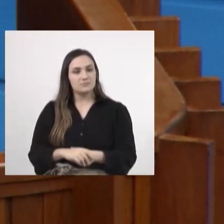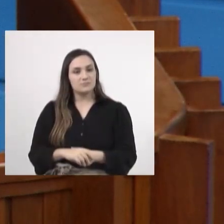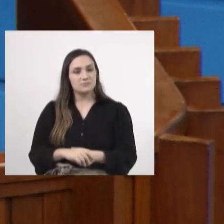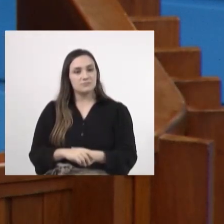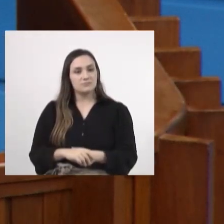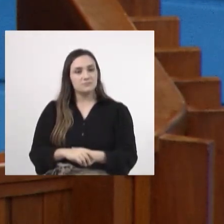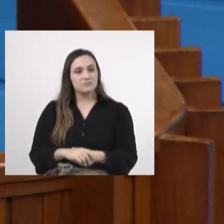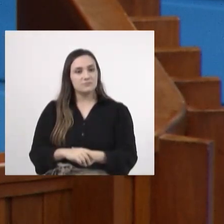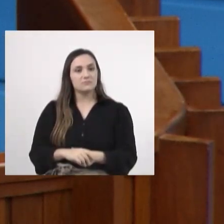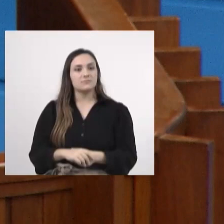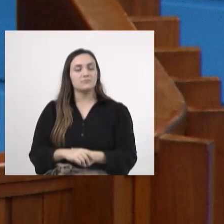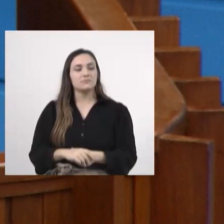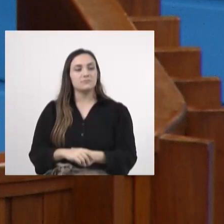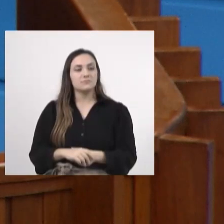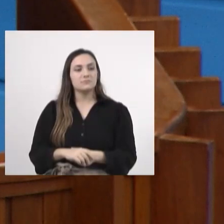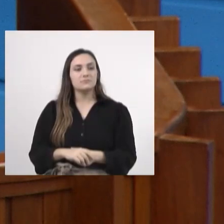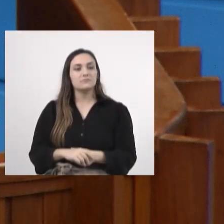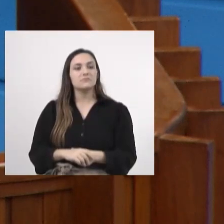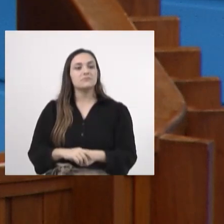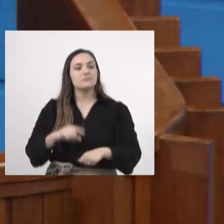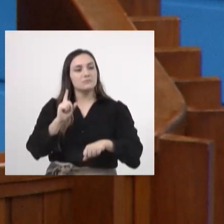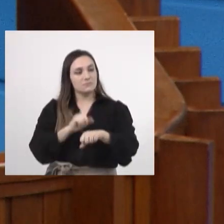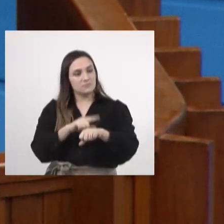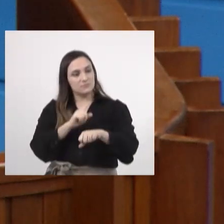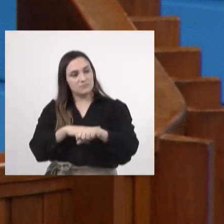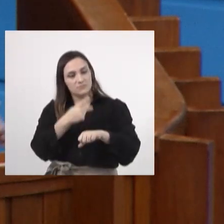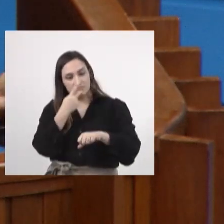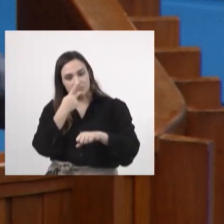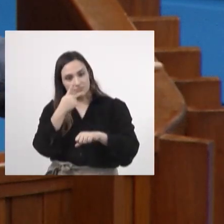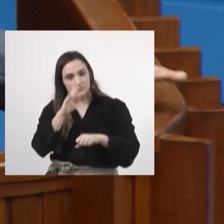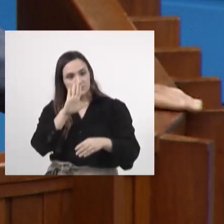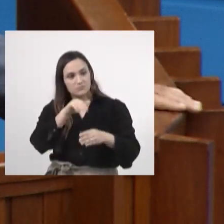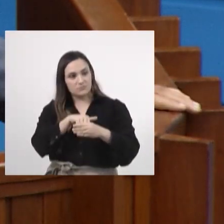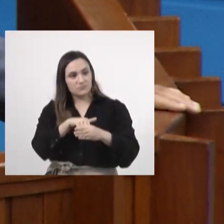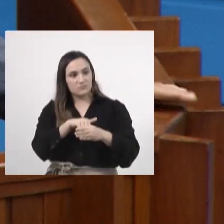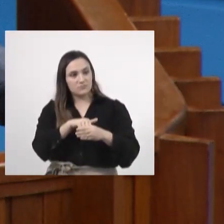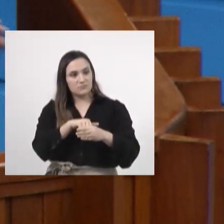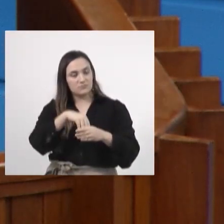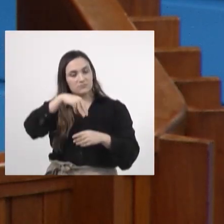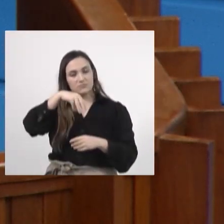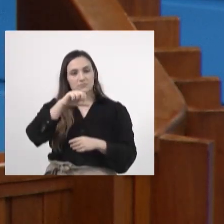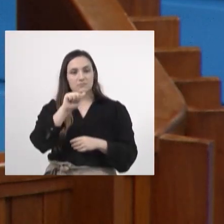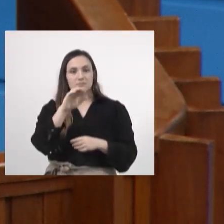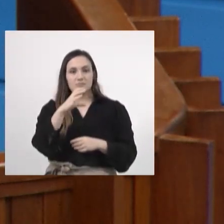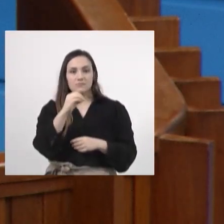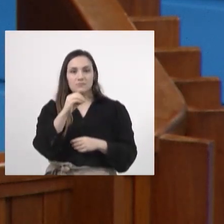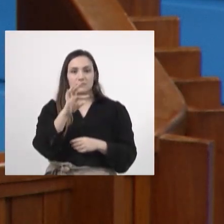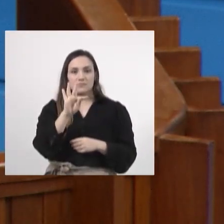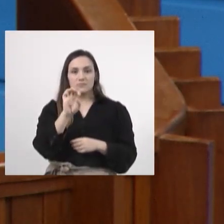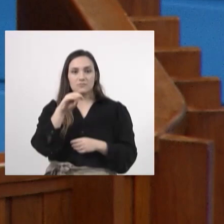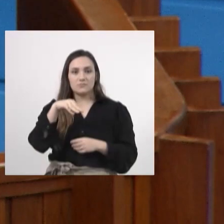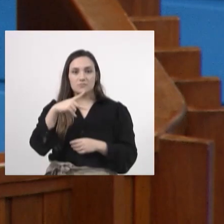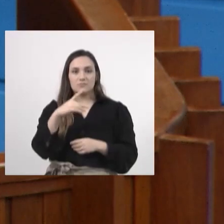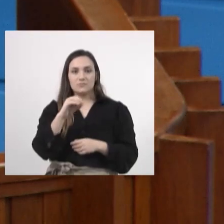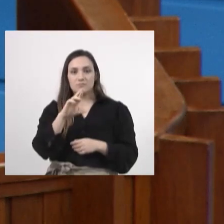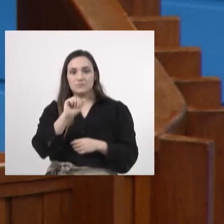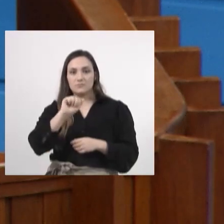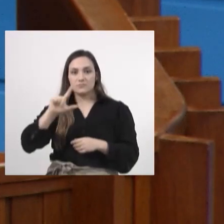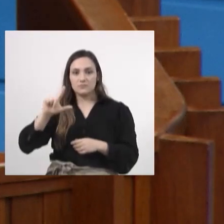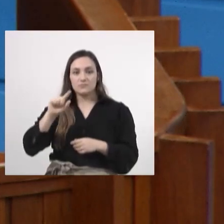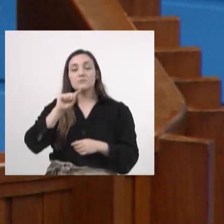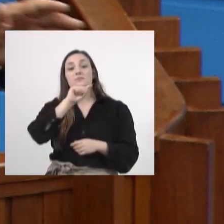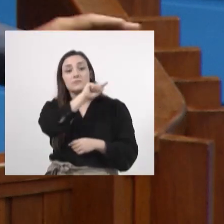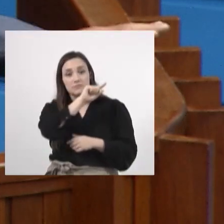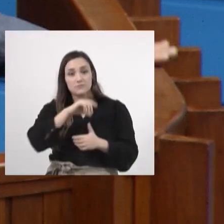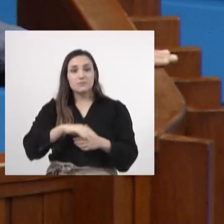quando estava se falando na votação do marco temporal na Câmara Federal. E eu